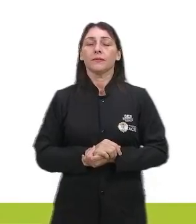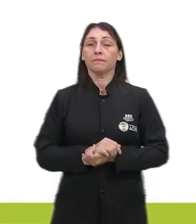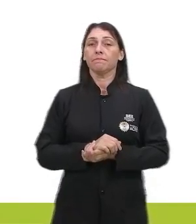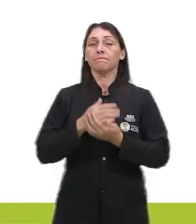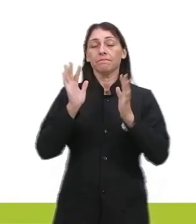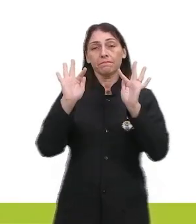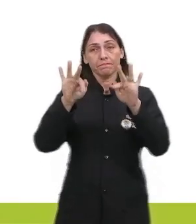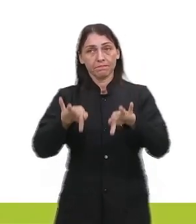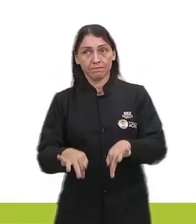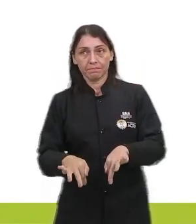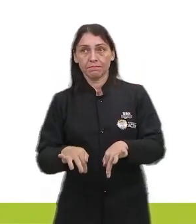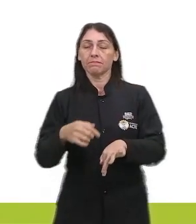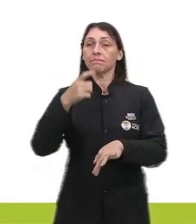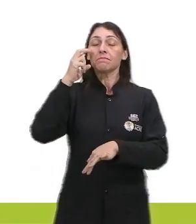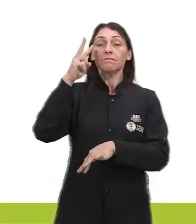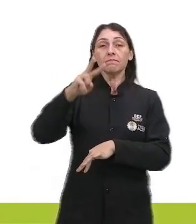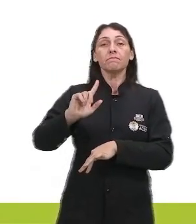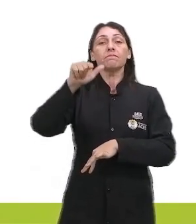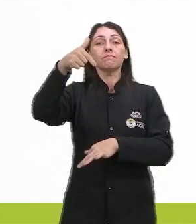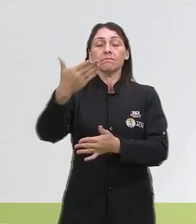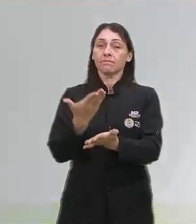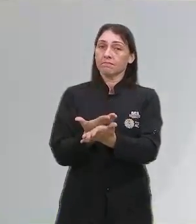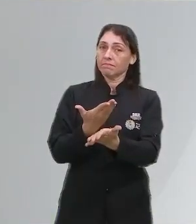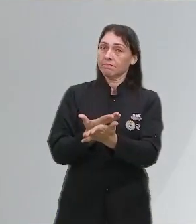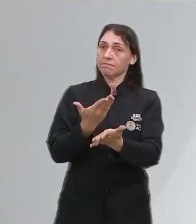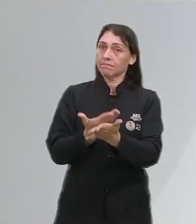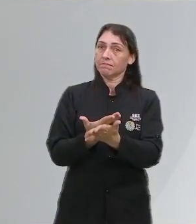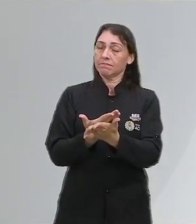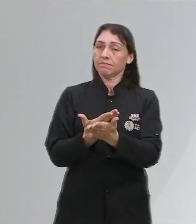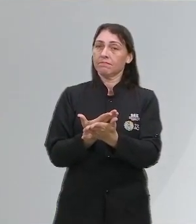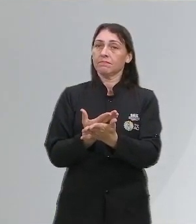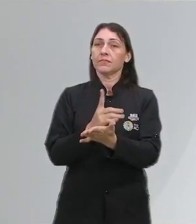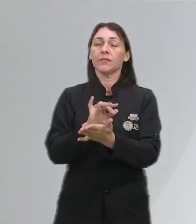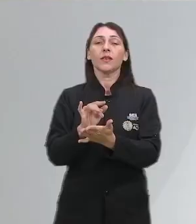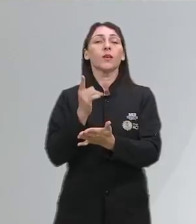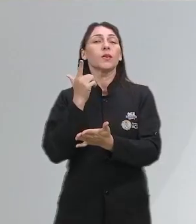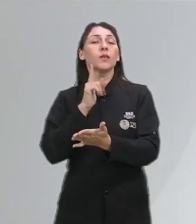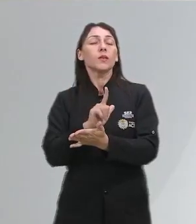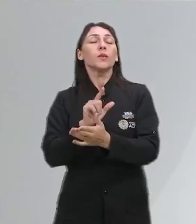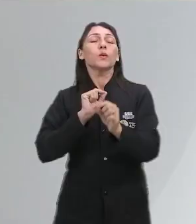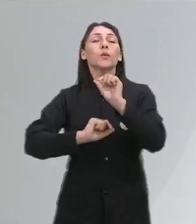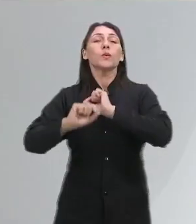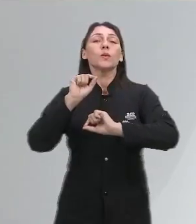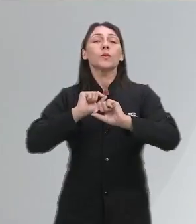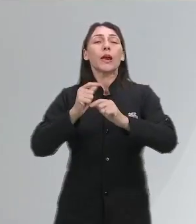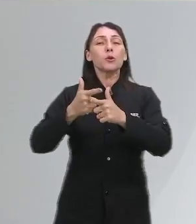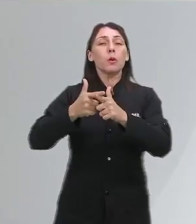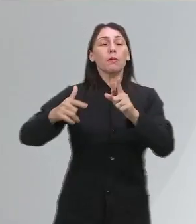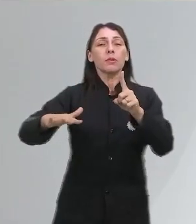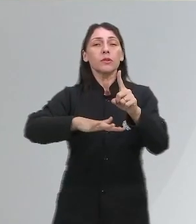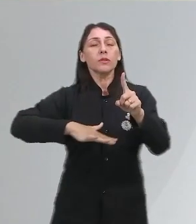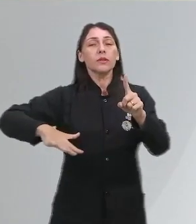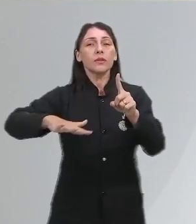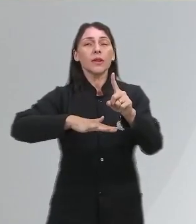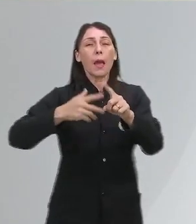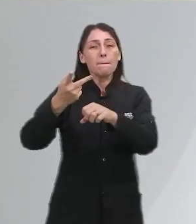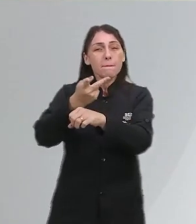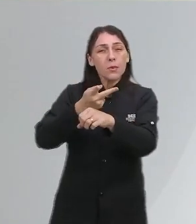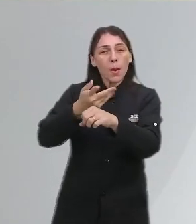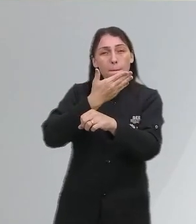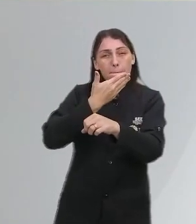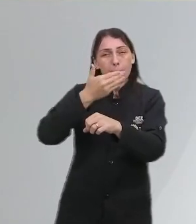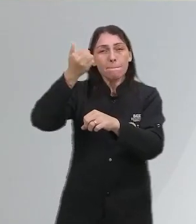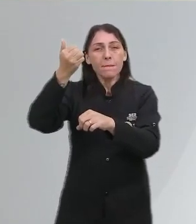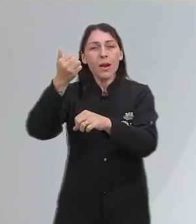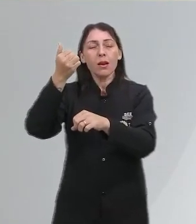fica por aqui. Eu vejo vocês em uma próxima aula, onde a gente vai pegar essa questão de problemas sociais e buscar